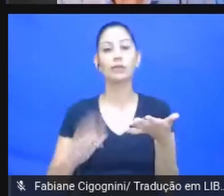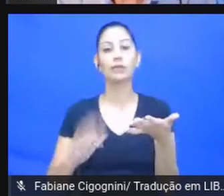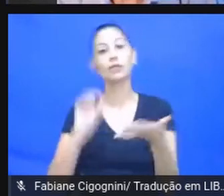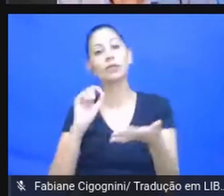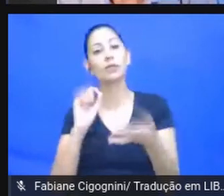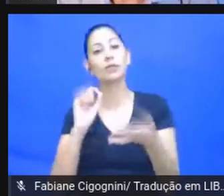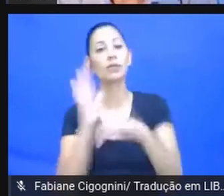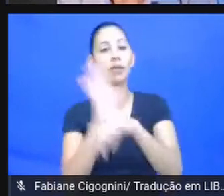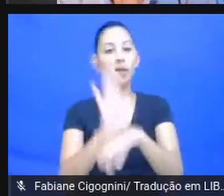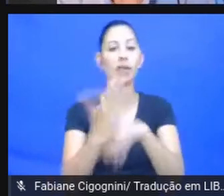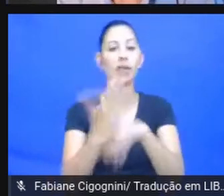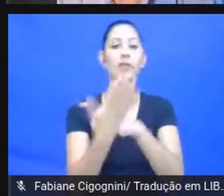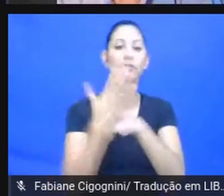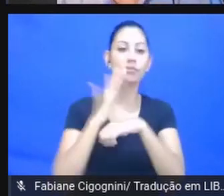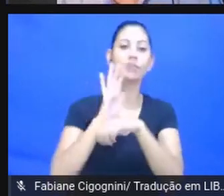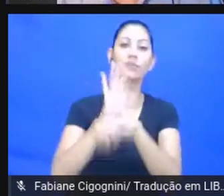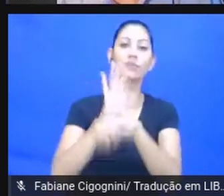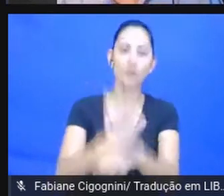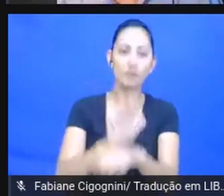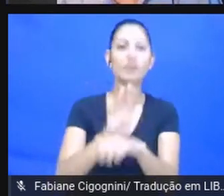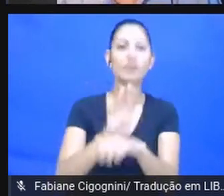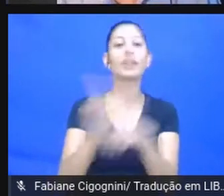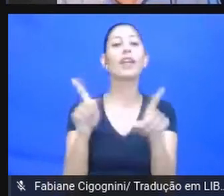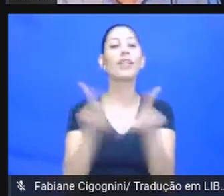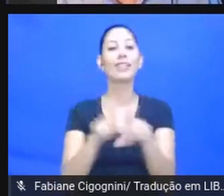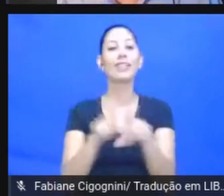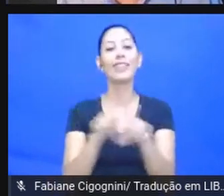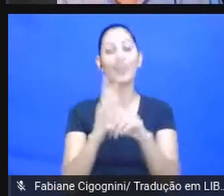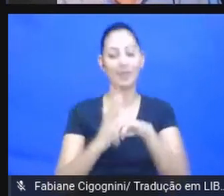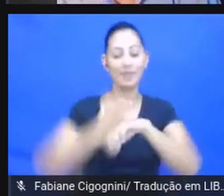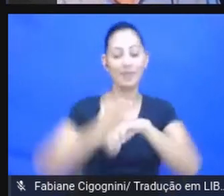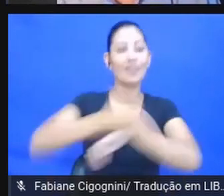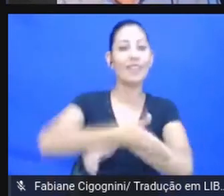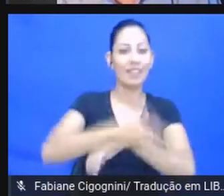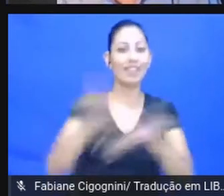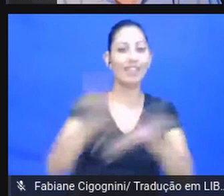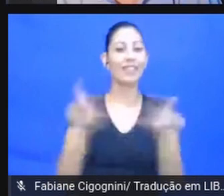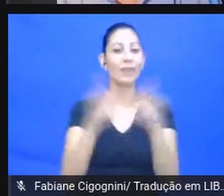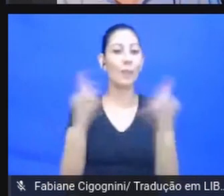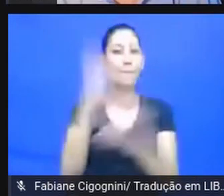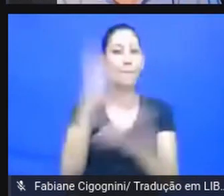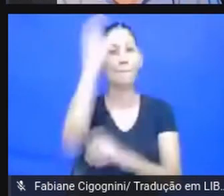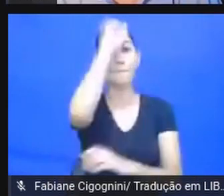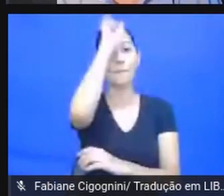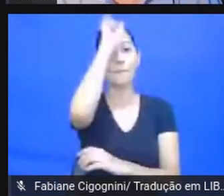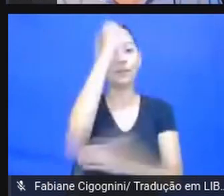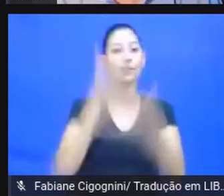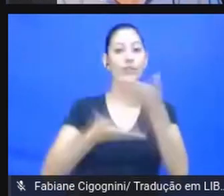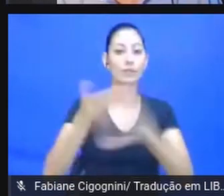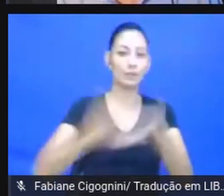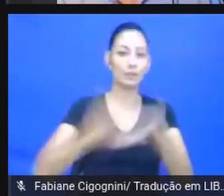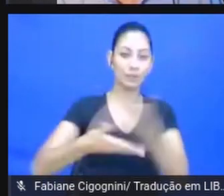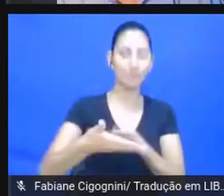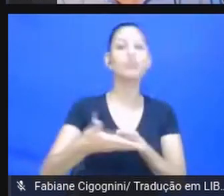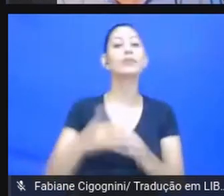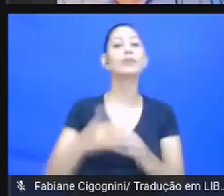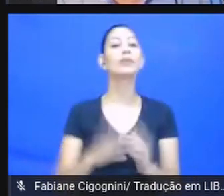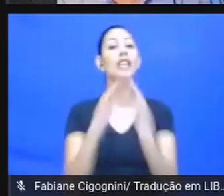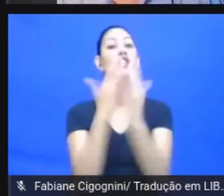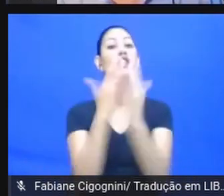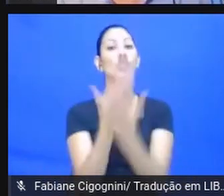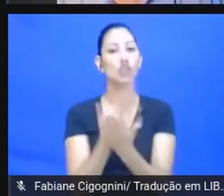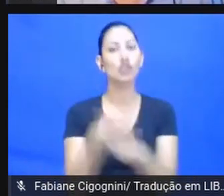lives, oportunidades de aprender das instituições na educação básica e superior,